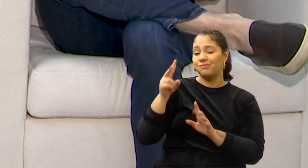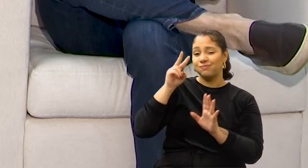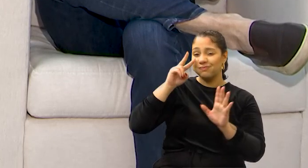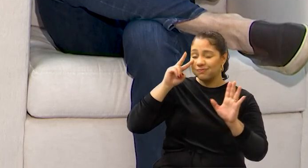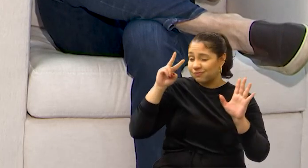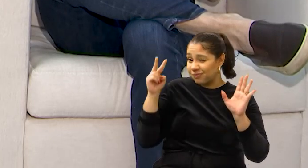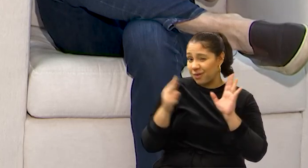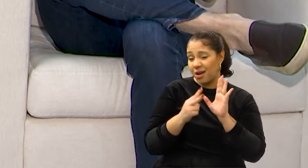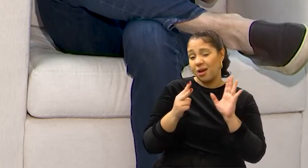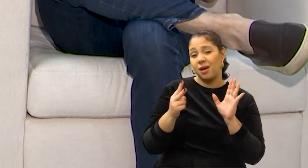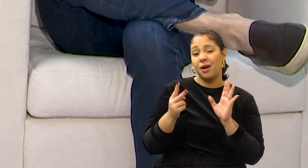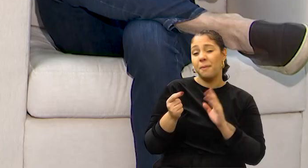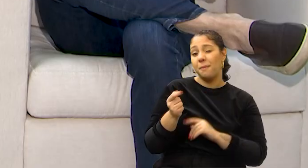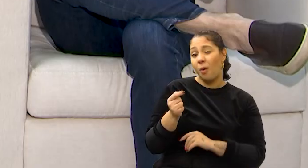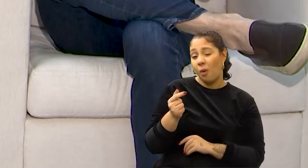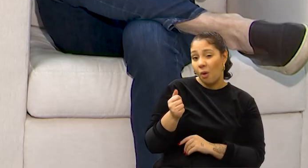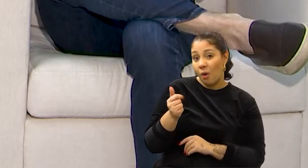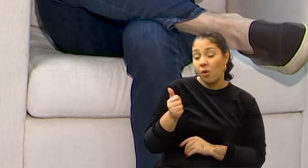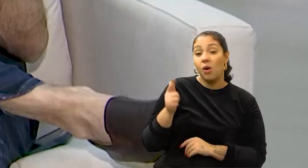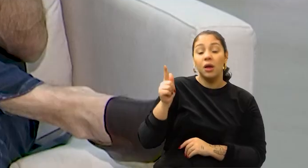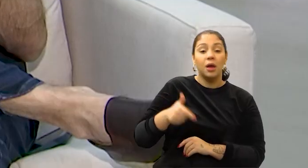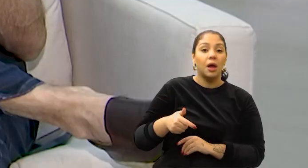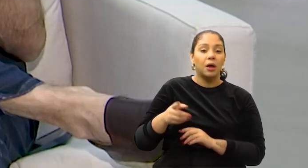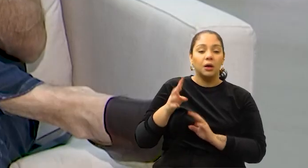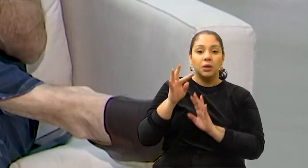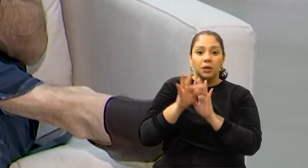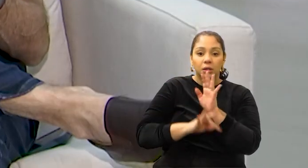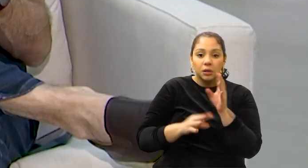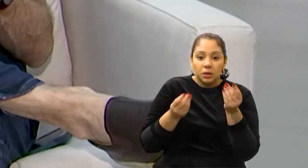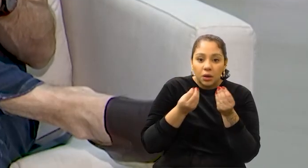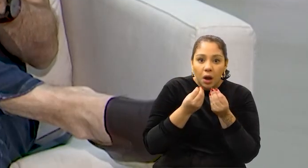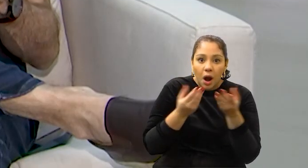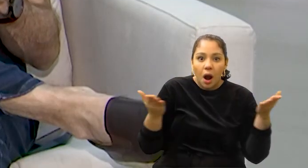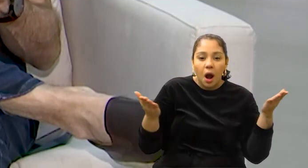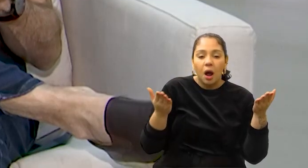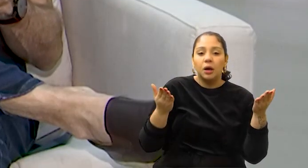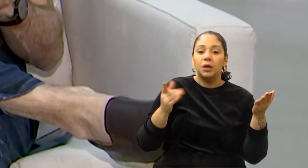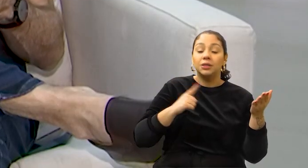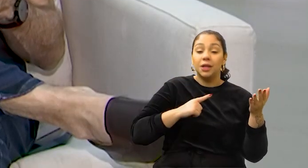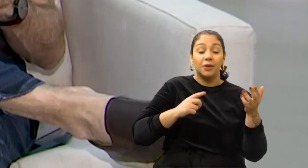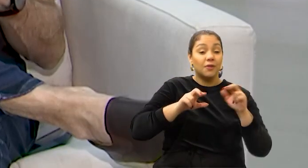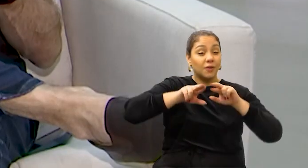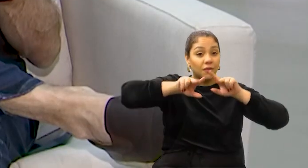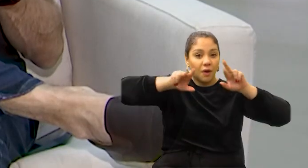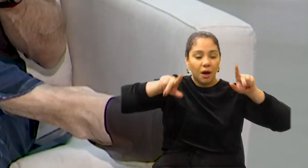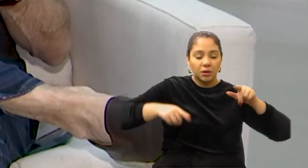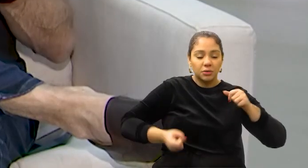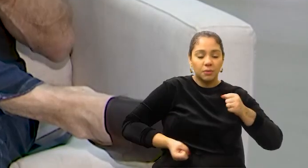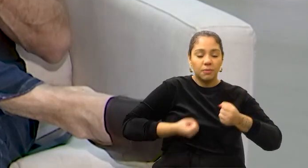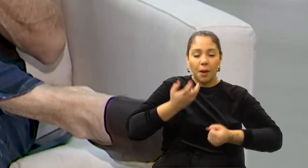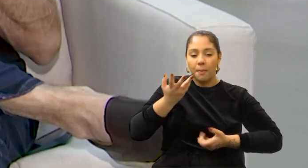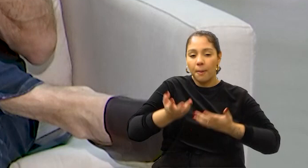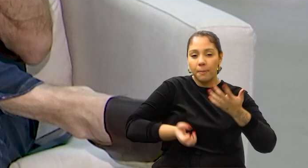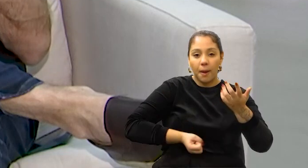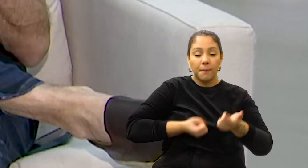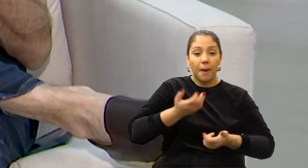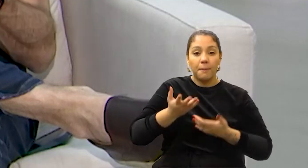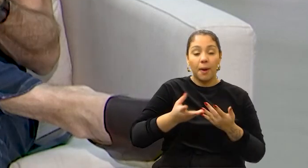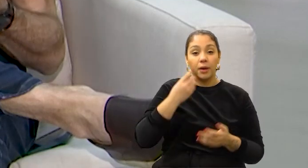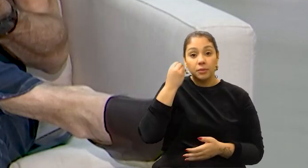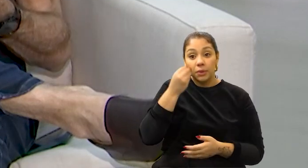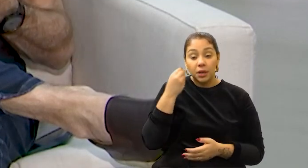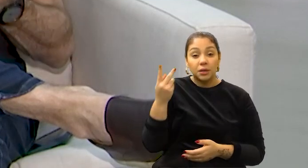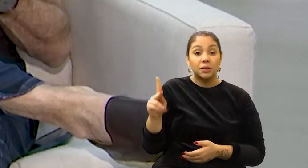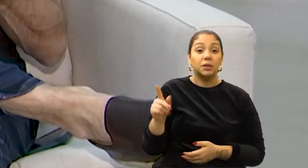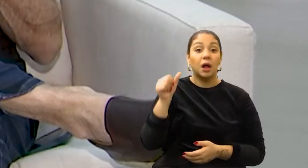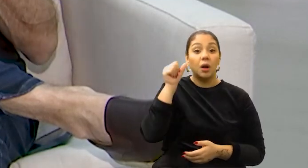a visibilidade dela então dar esse texto Olhos d'Água que é uma série de relatos de uma da